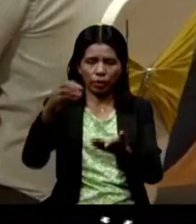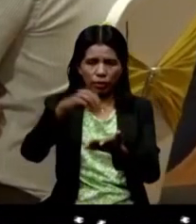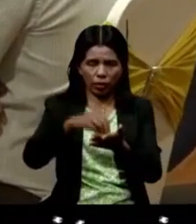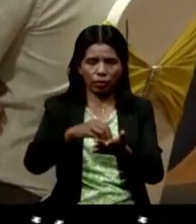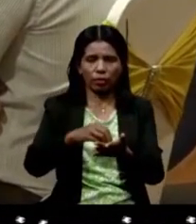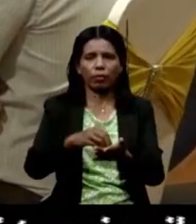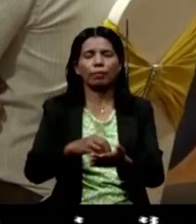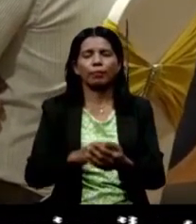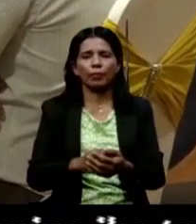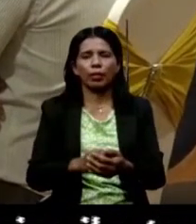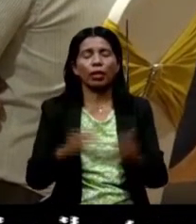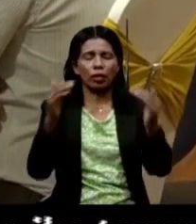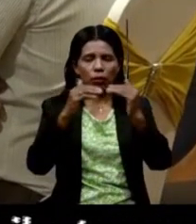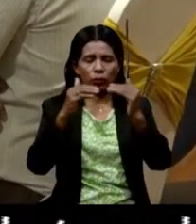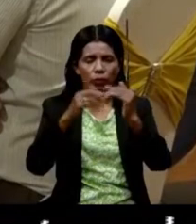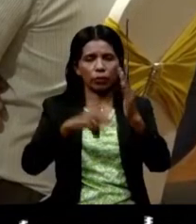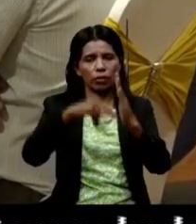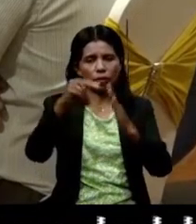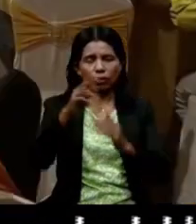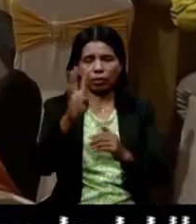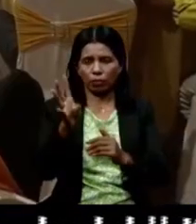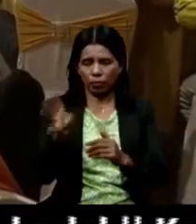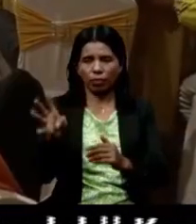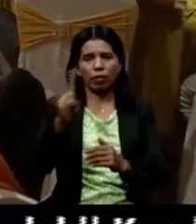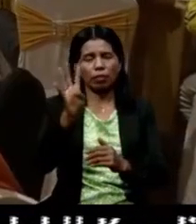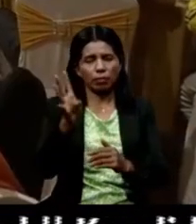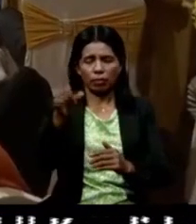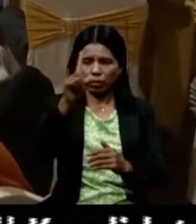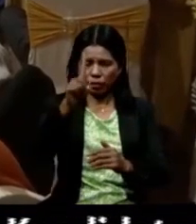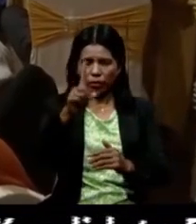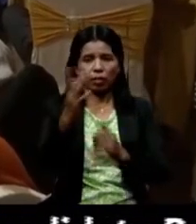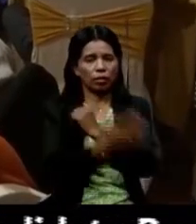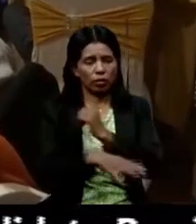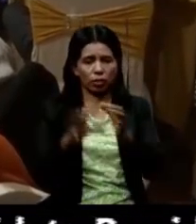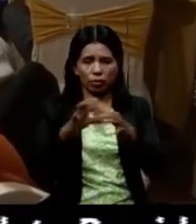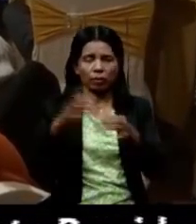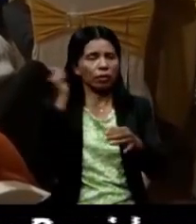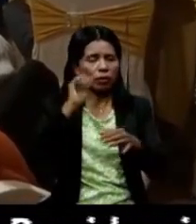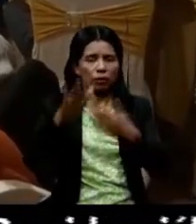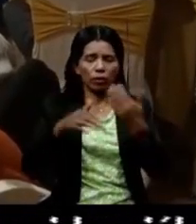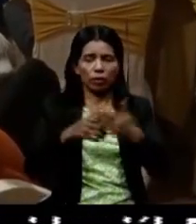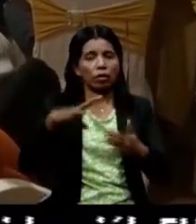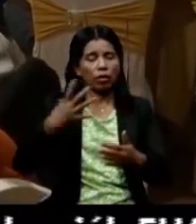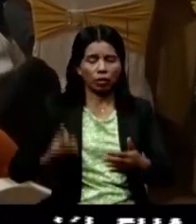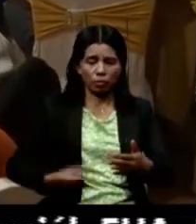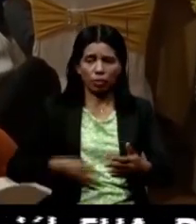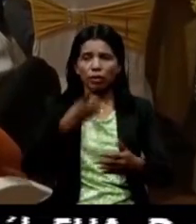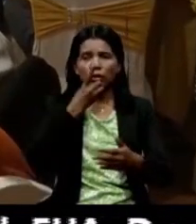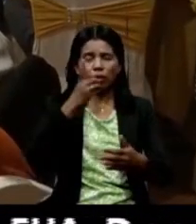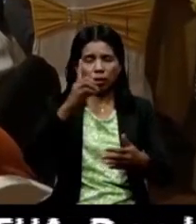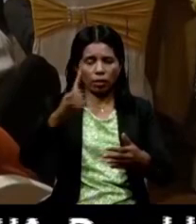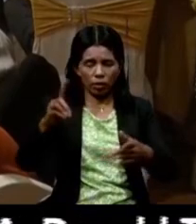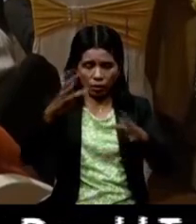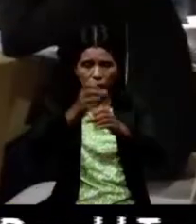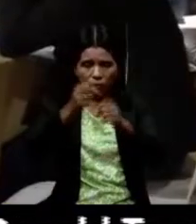Antes nemos liu si conferencia alto nivel badala hatnulo no hatnulo singida nasang membro ASEAN Sira iha Kamboja deklara simu Timor Leste